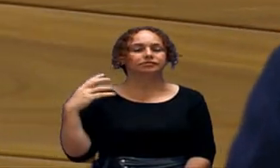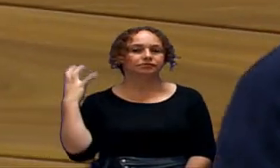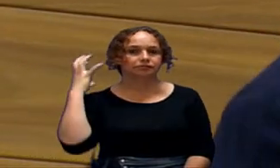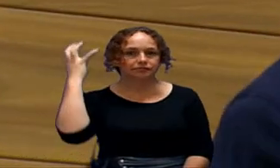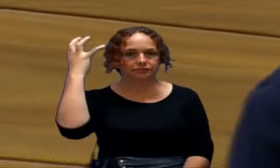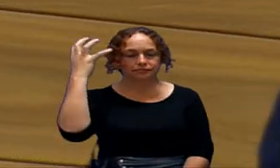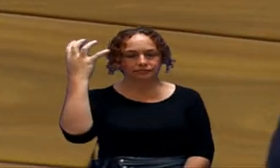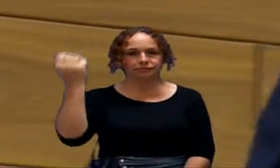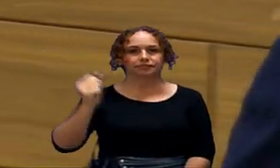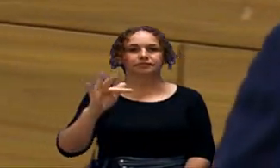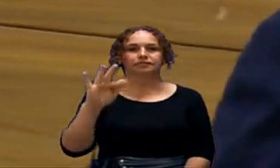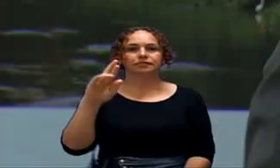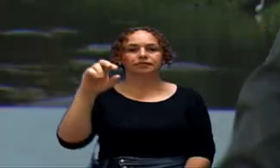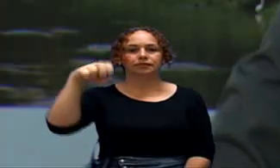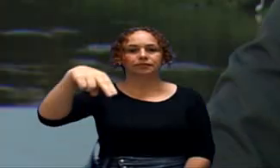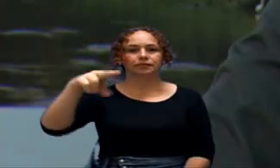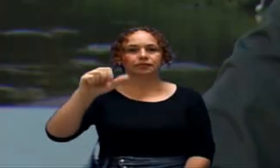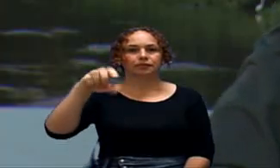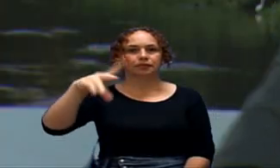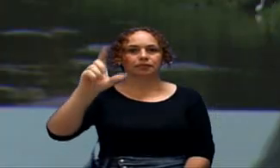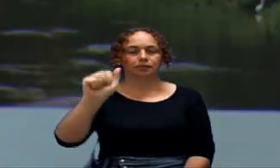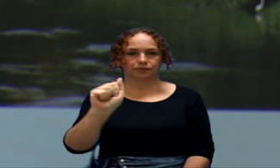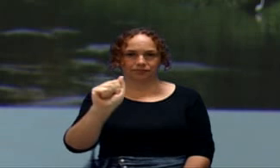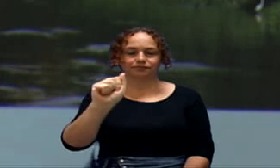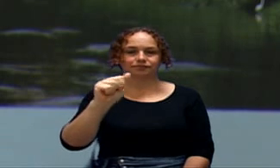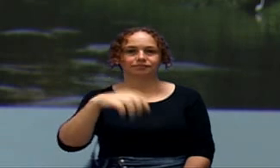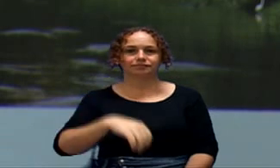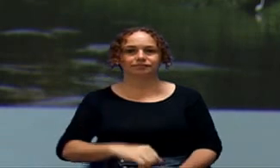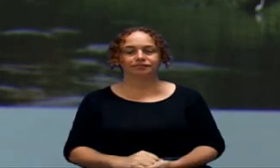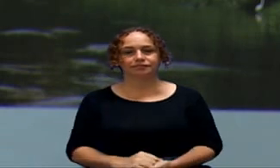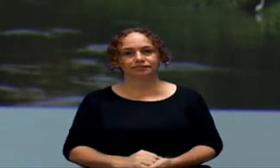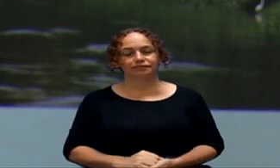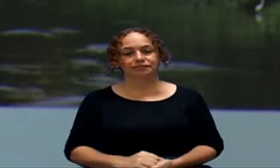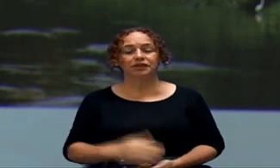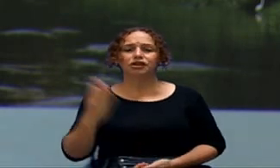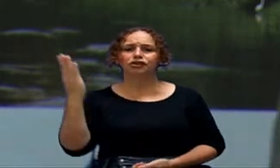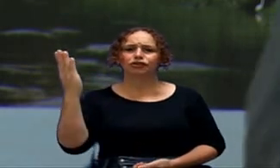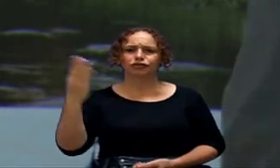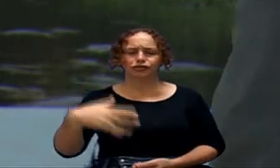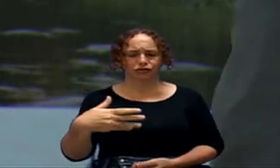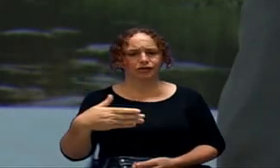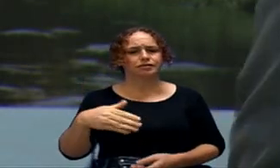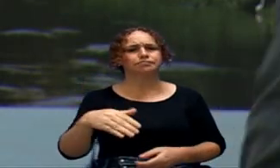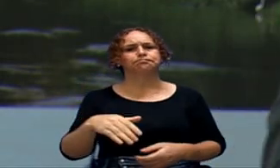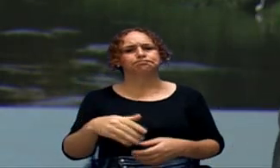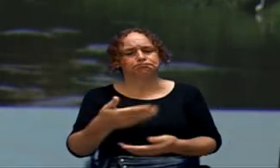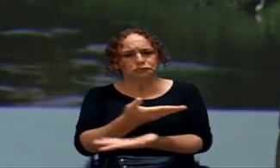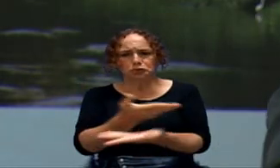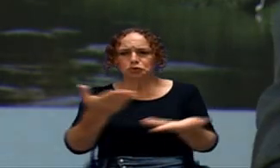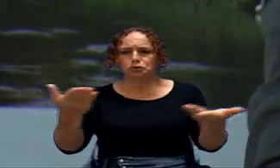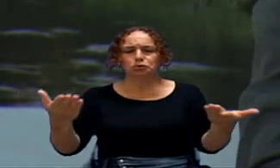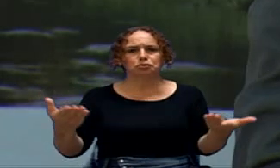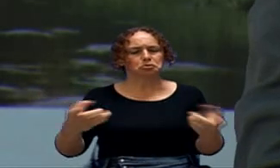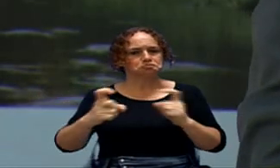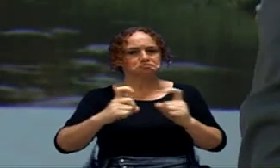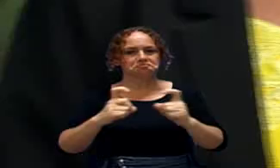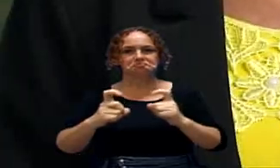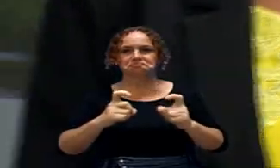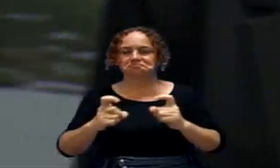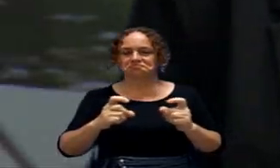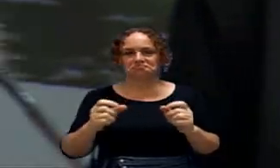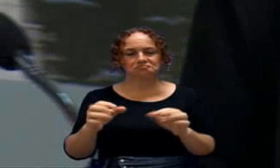Comissão dos Direitos da Criança, Adolescente e Juventude. Essa é a nossa mesa da presidência, que já está composta. E agora